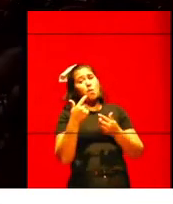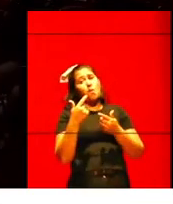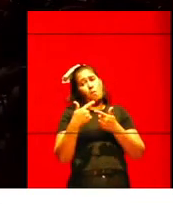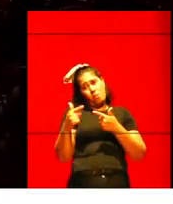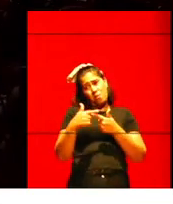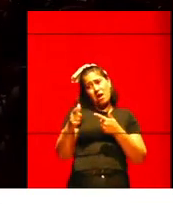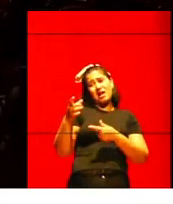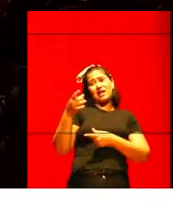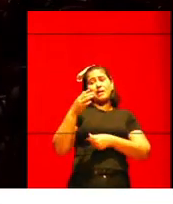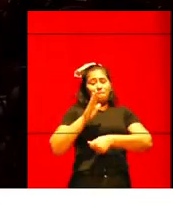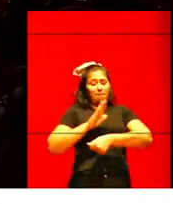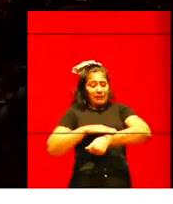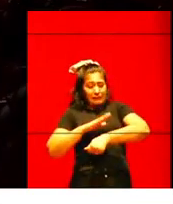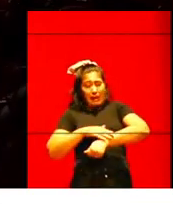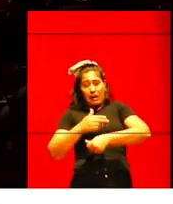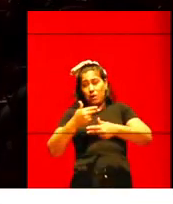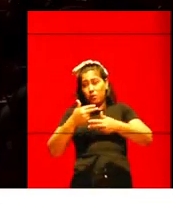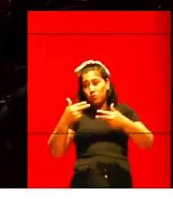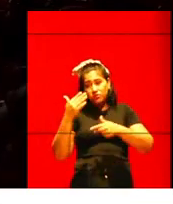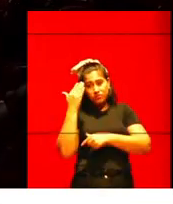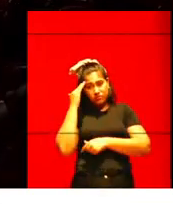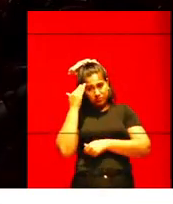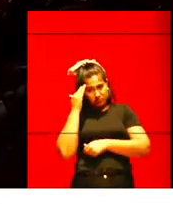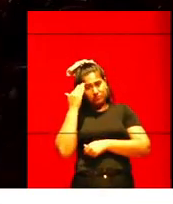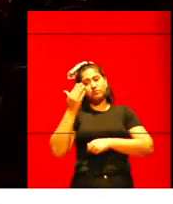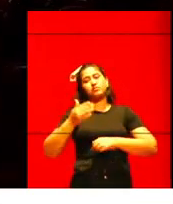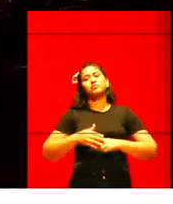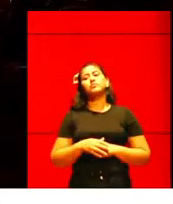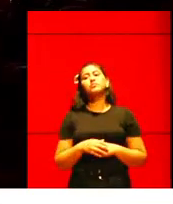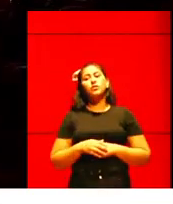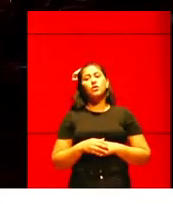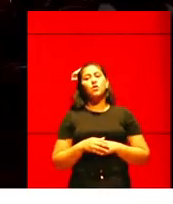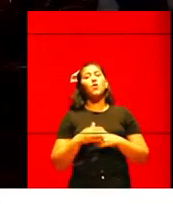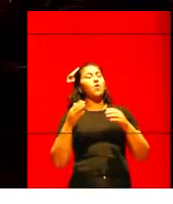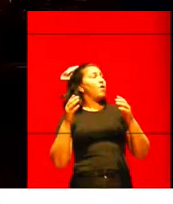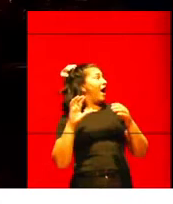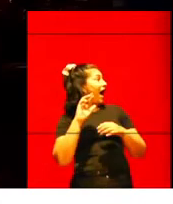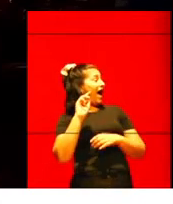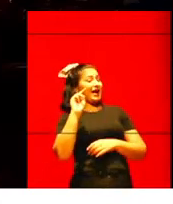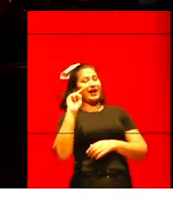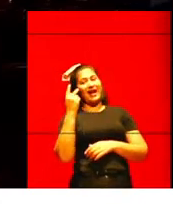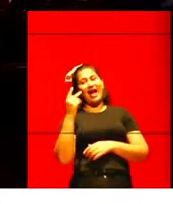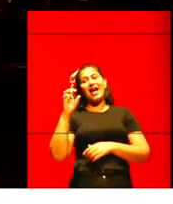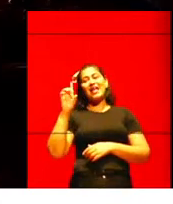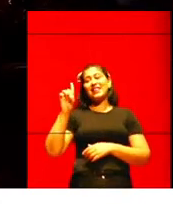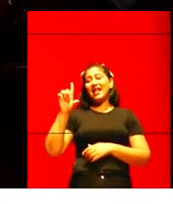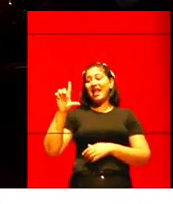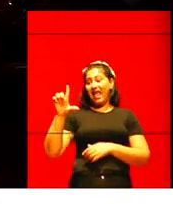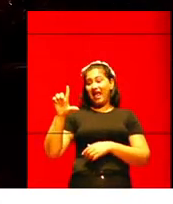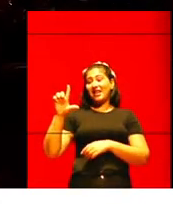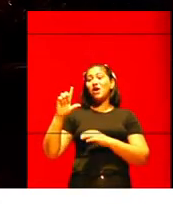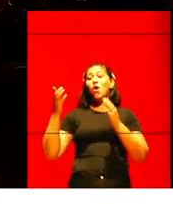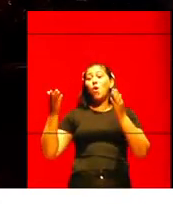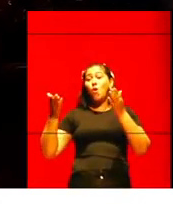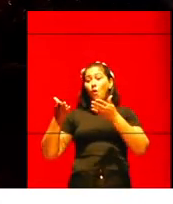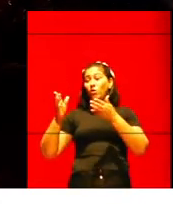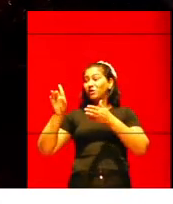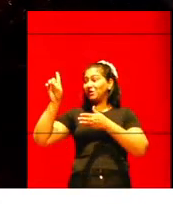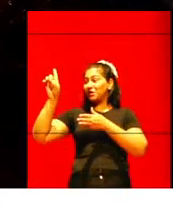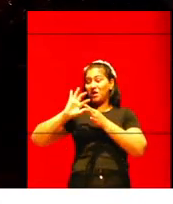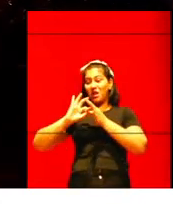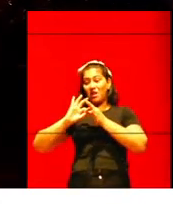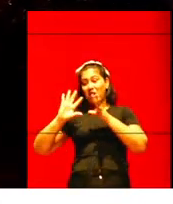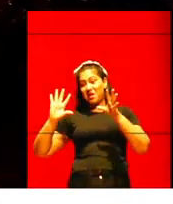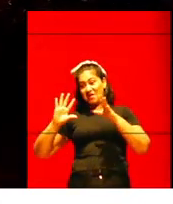organismo, certo? E o HDL, hoje Deus livra. Hoje Deus livra é uma lipoproteína de alta